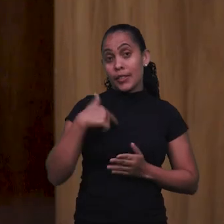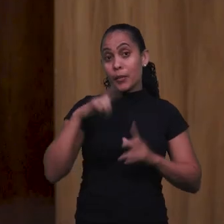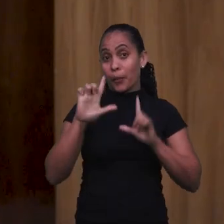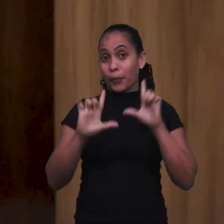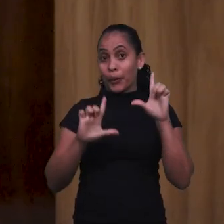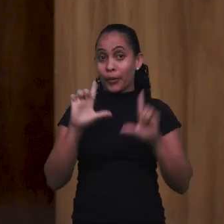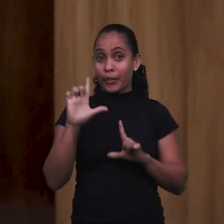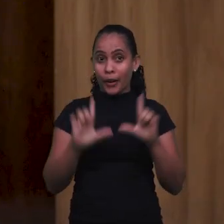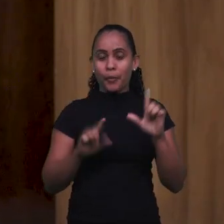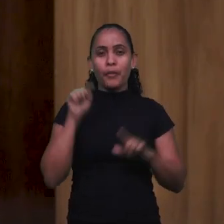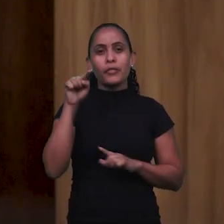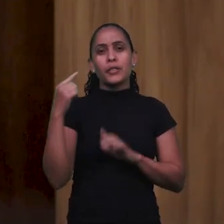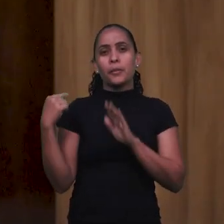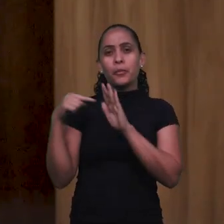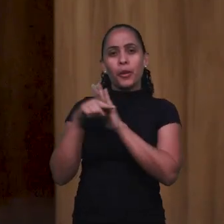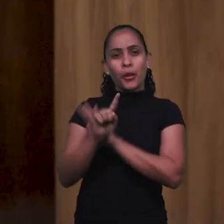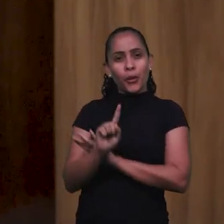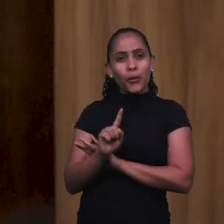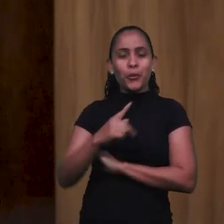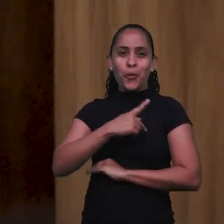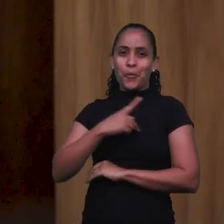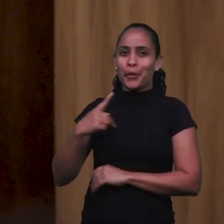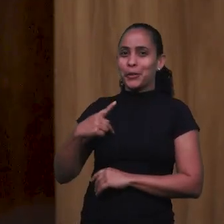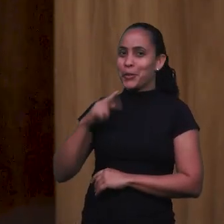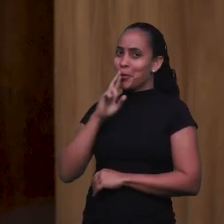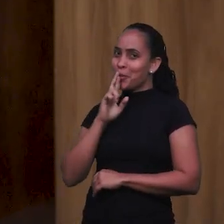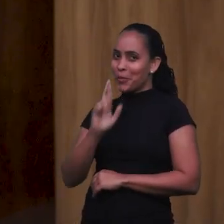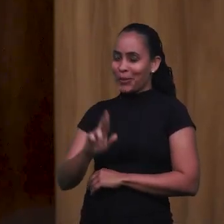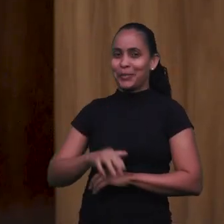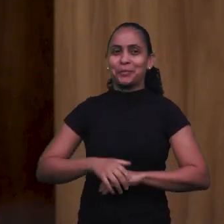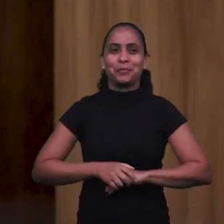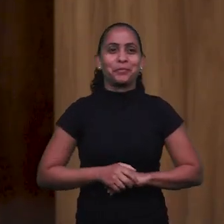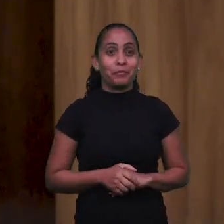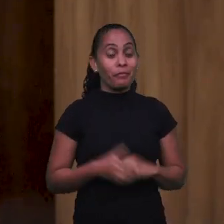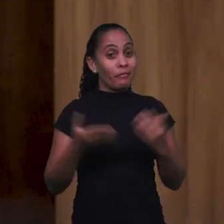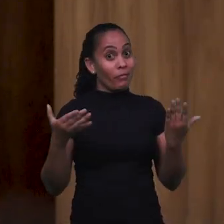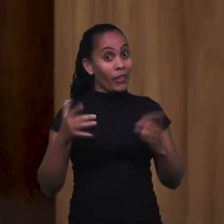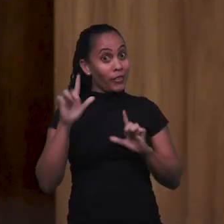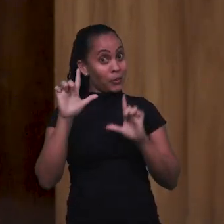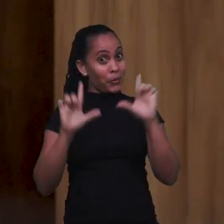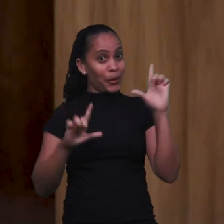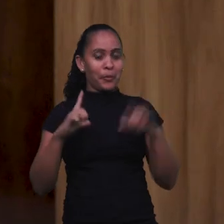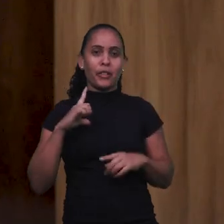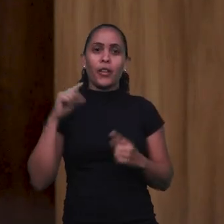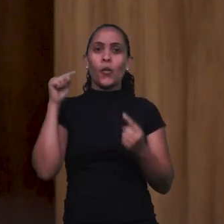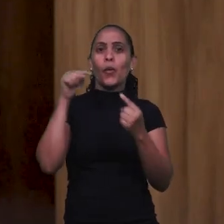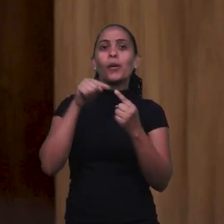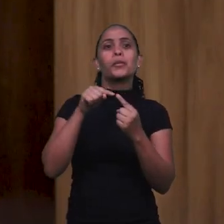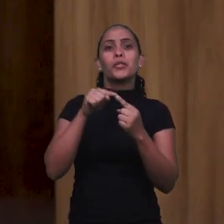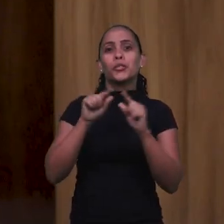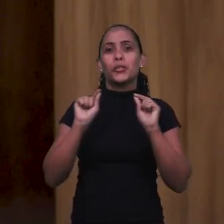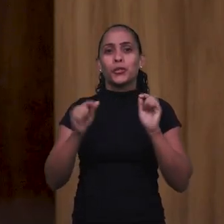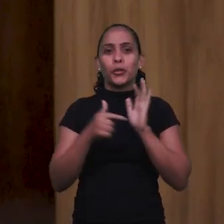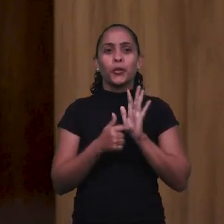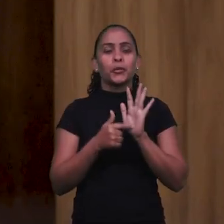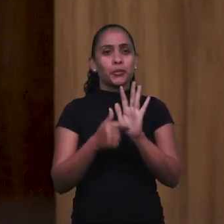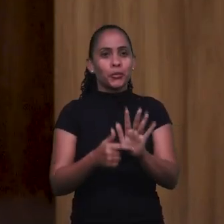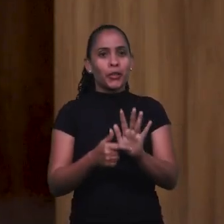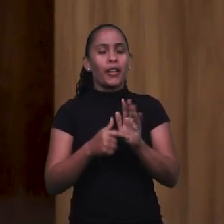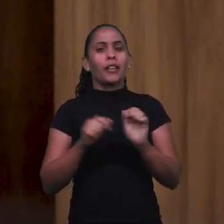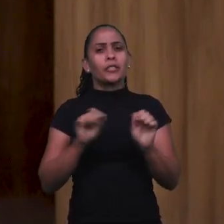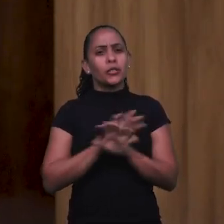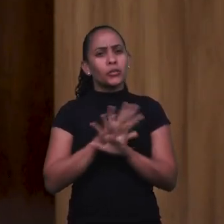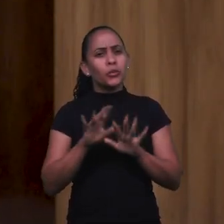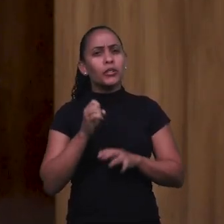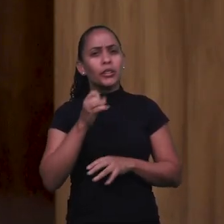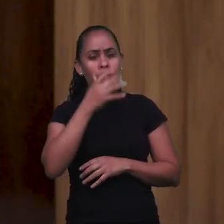programa, você pergunta e o pastor responde. Este programa tem o objetivo de trazer esclarecimentos